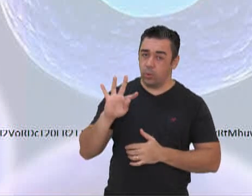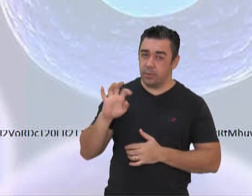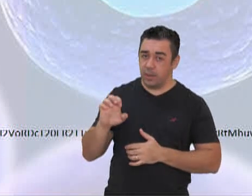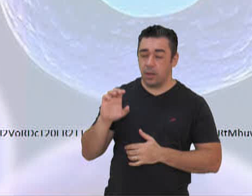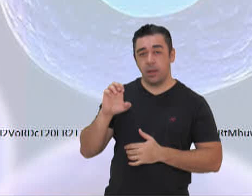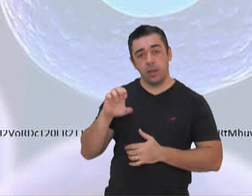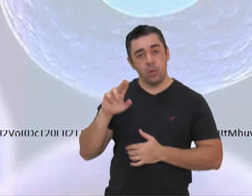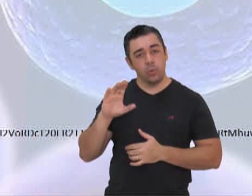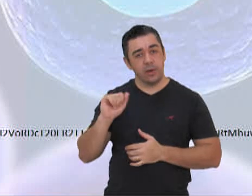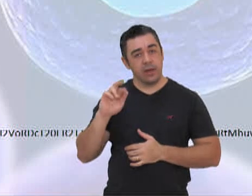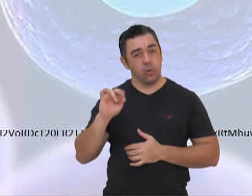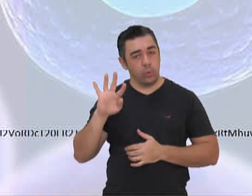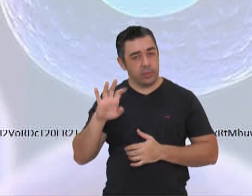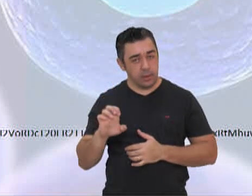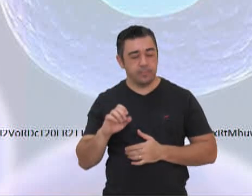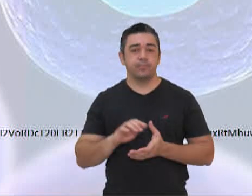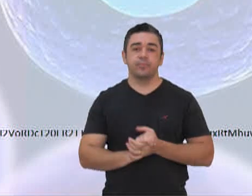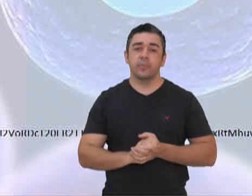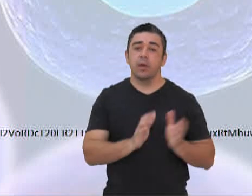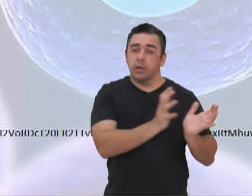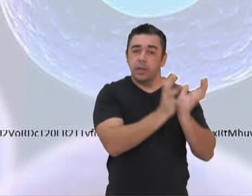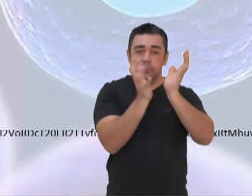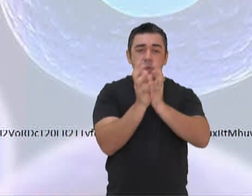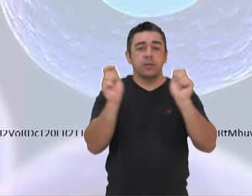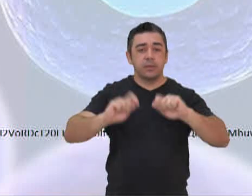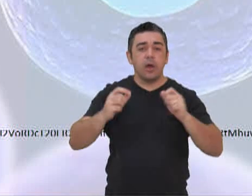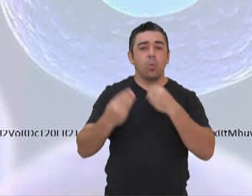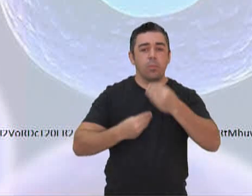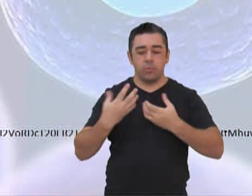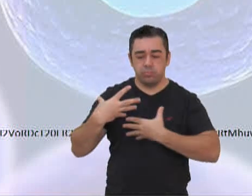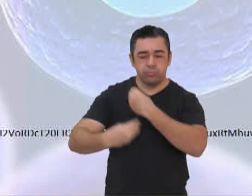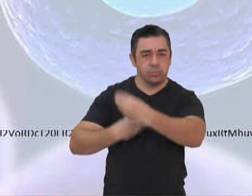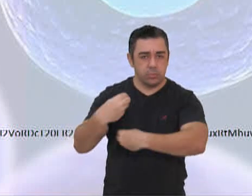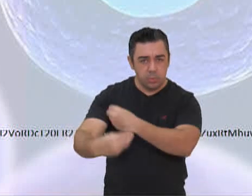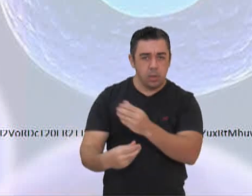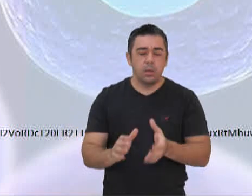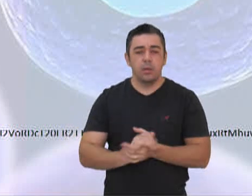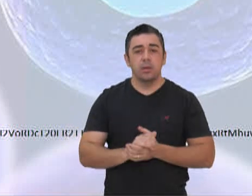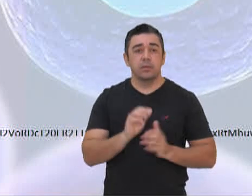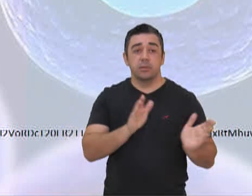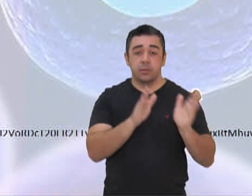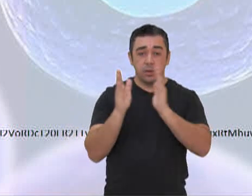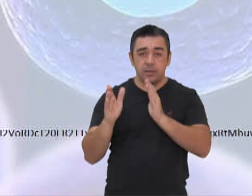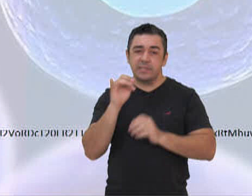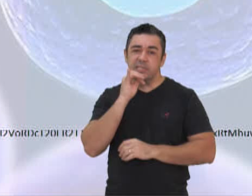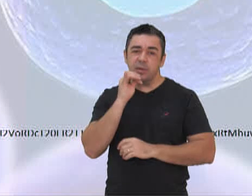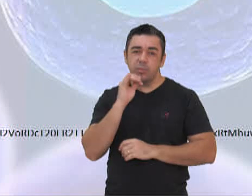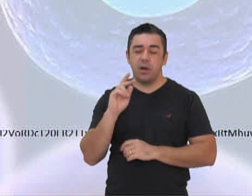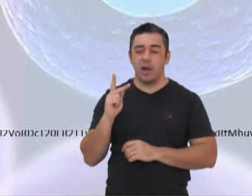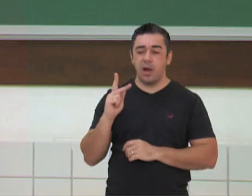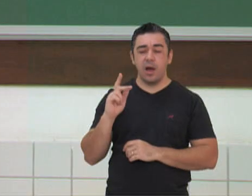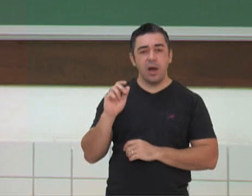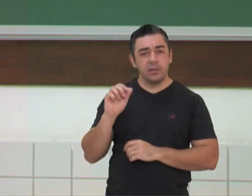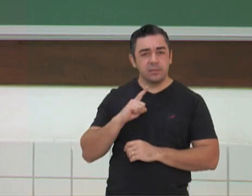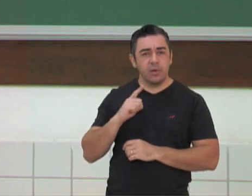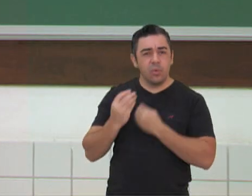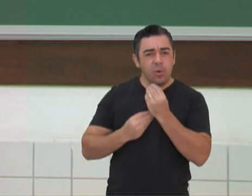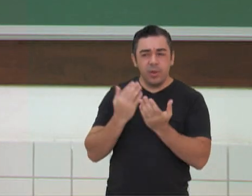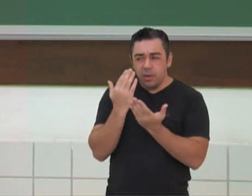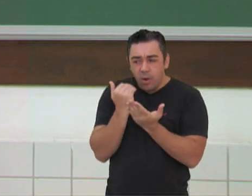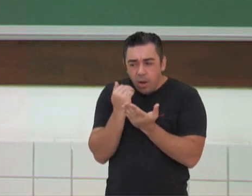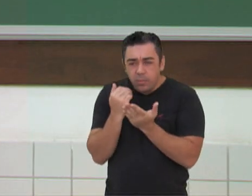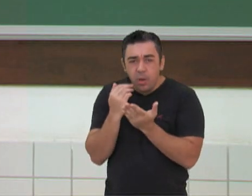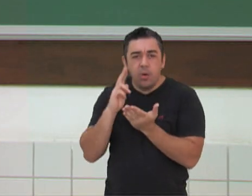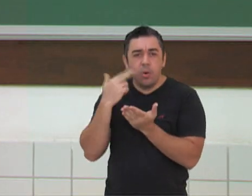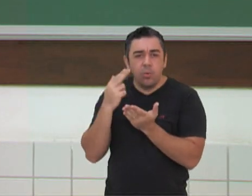de reprodução, né? Se é assexuada ou sexuada. E ali ainda se ele é autótrofo ou heterótrofo, né? O tipo de nutrição. Se ele produz